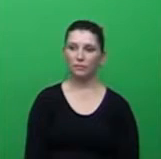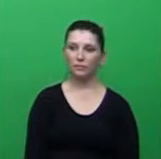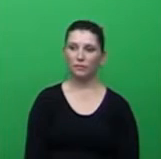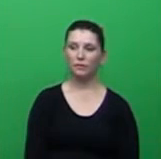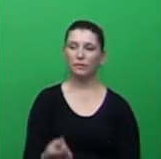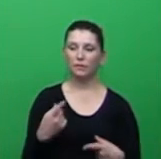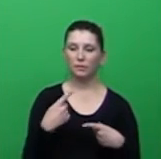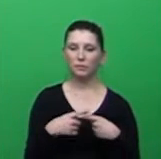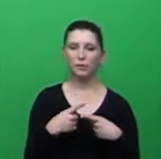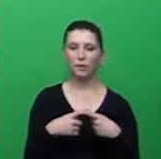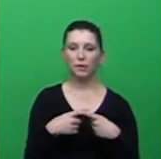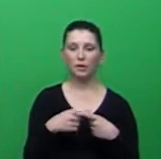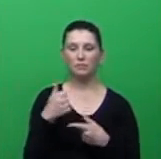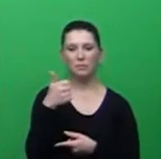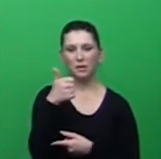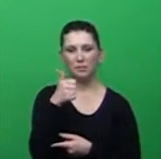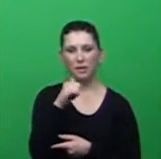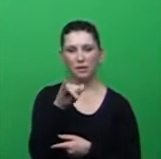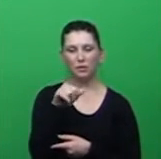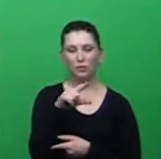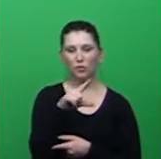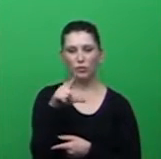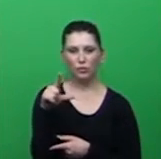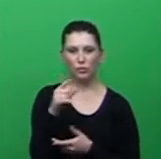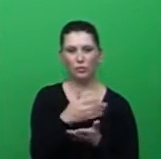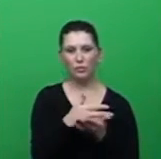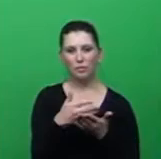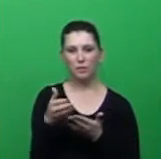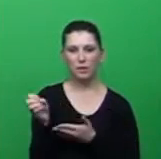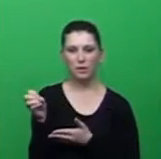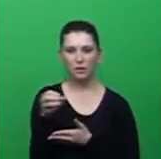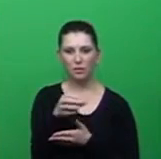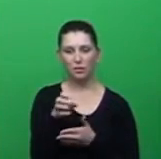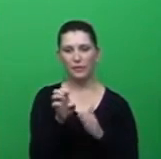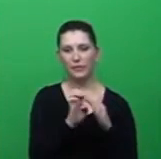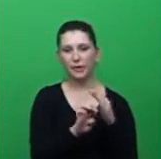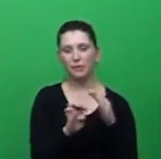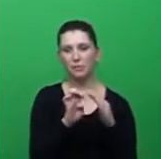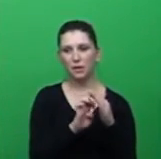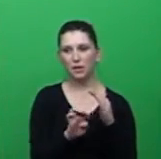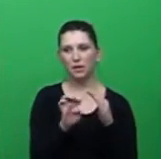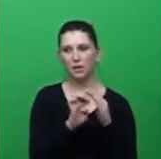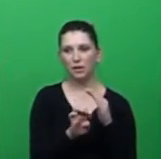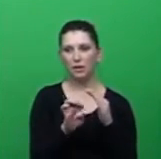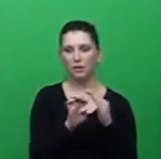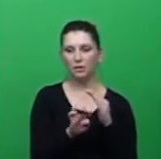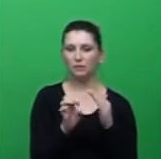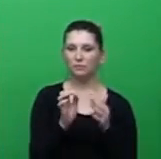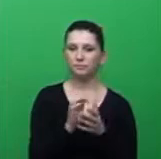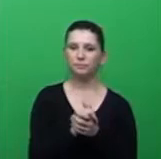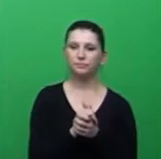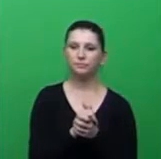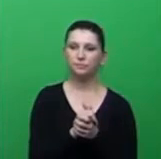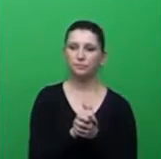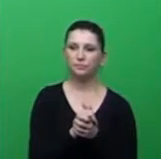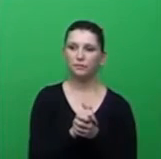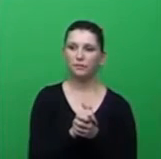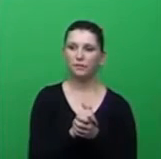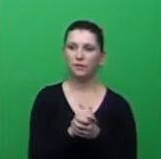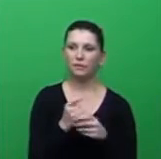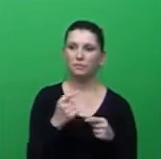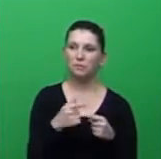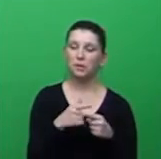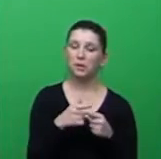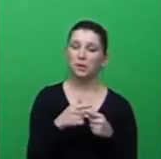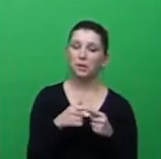engano, no 1º de julho começa a nova empresa a fazer a coleta e o depósito, depositar o lixo, quer dizer, essa empresa está dando aviso prévio para os